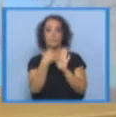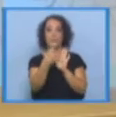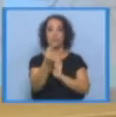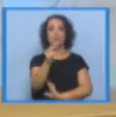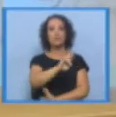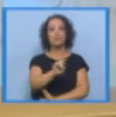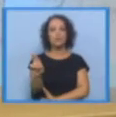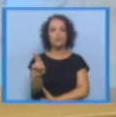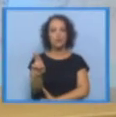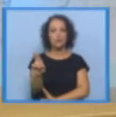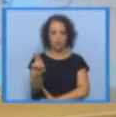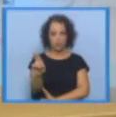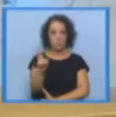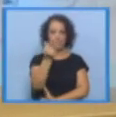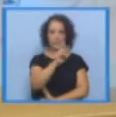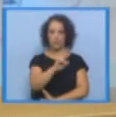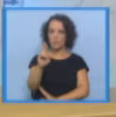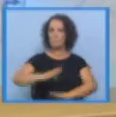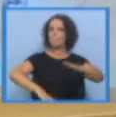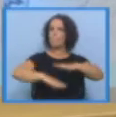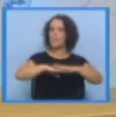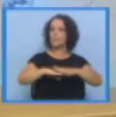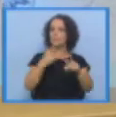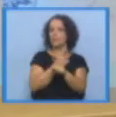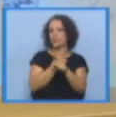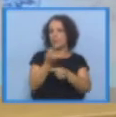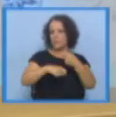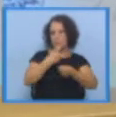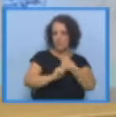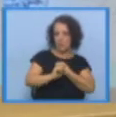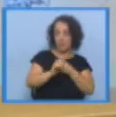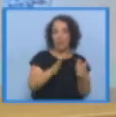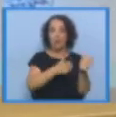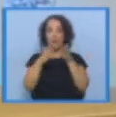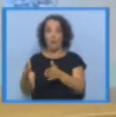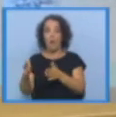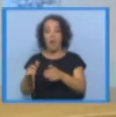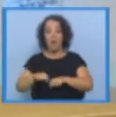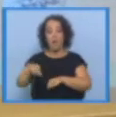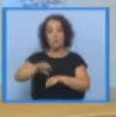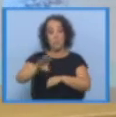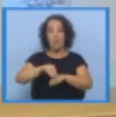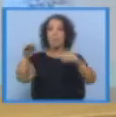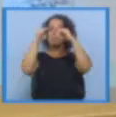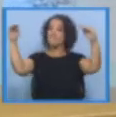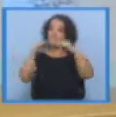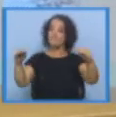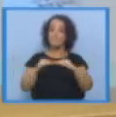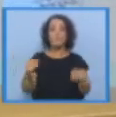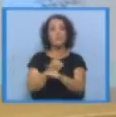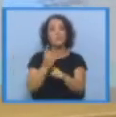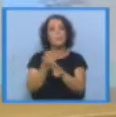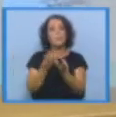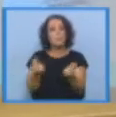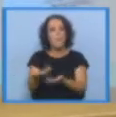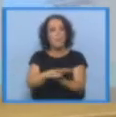preços máximos para a venda de produtos e exige que nas prateleiras dos supermercados continuem a estar os produtos